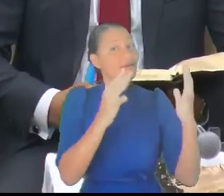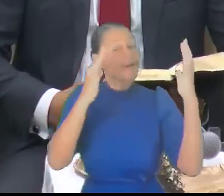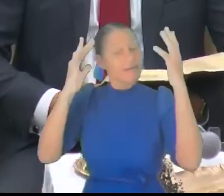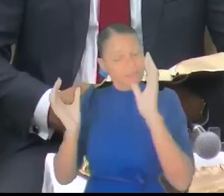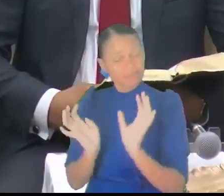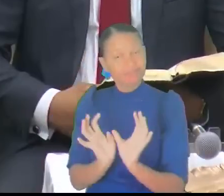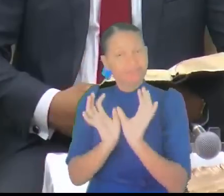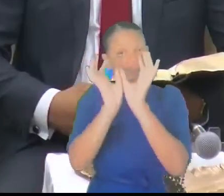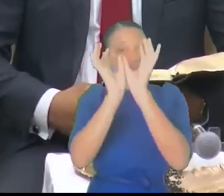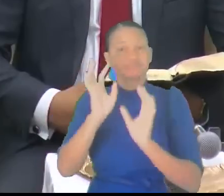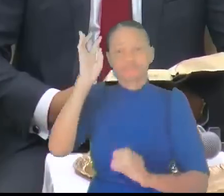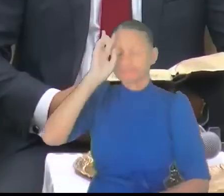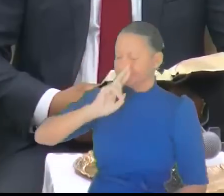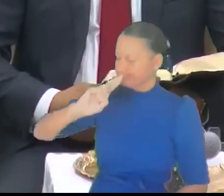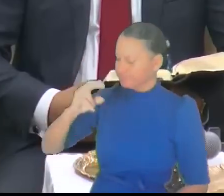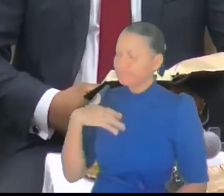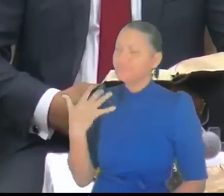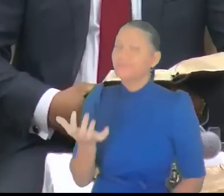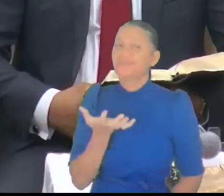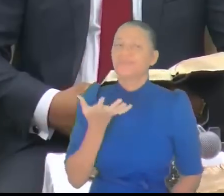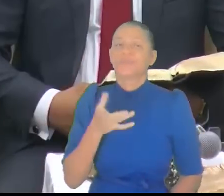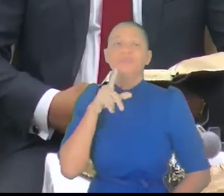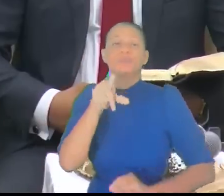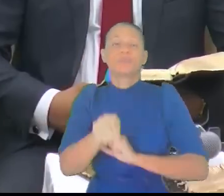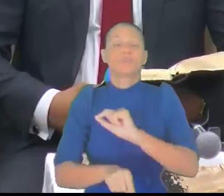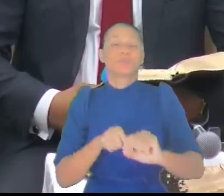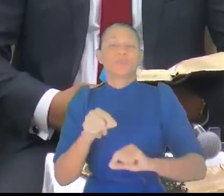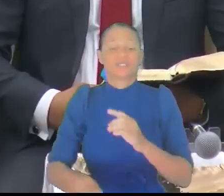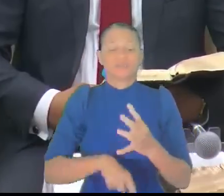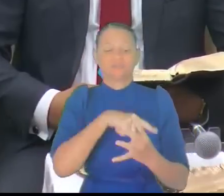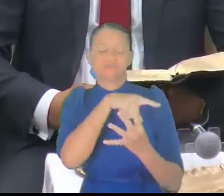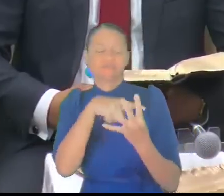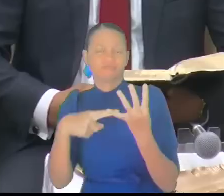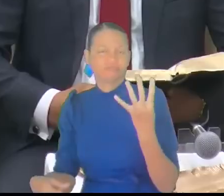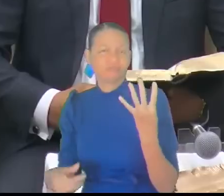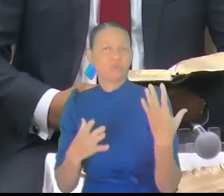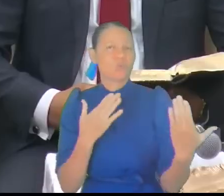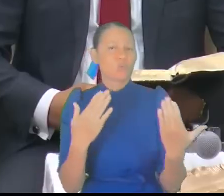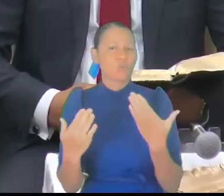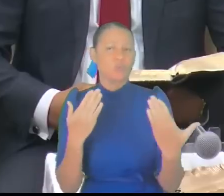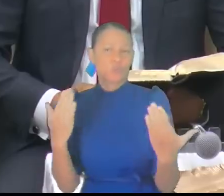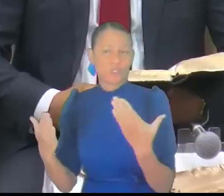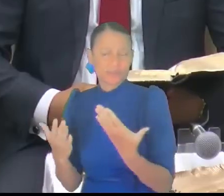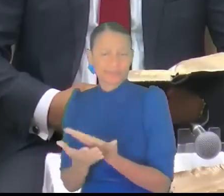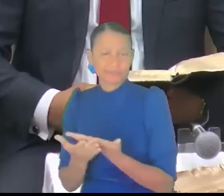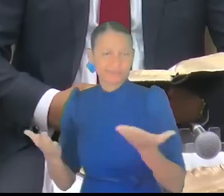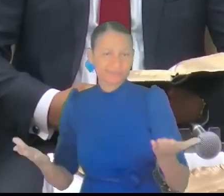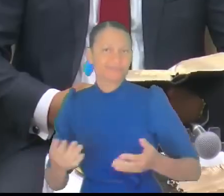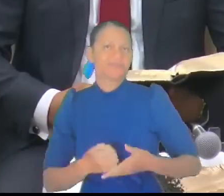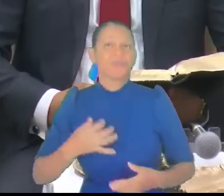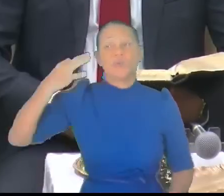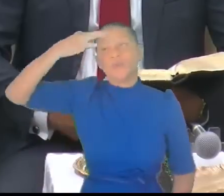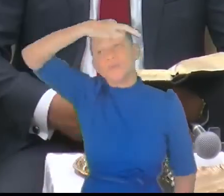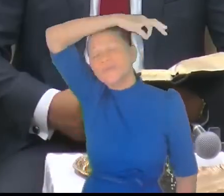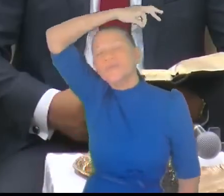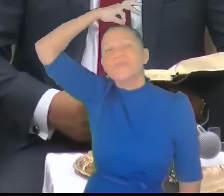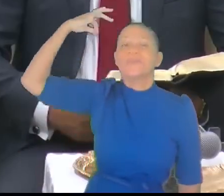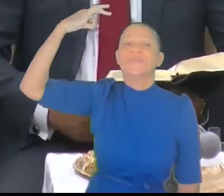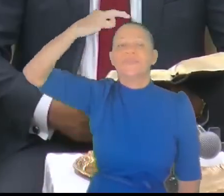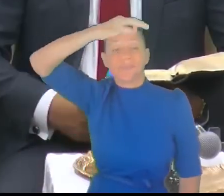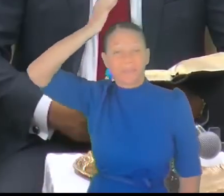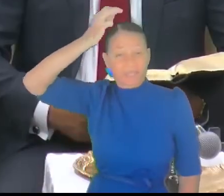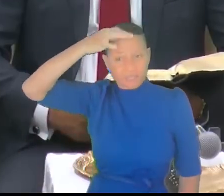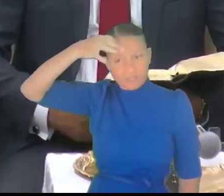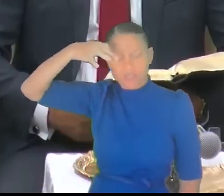Senhor, nós queremos falar dessas 4 comparações que o Espírito Santo usou